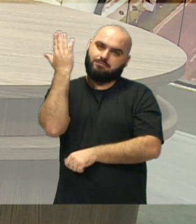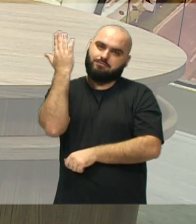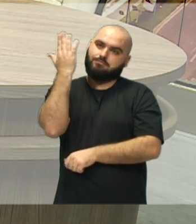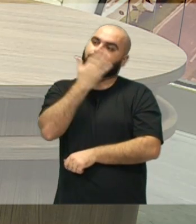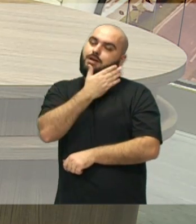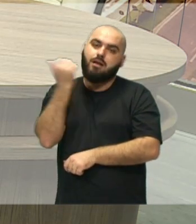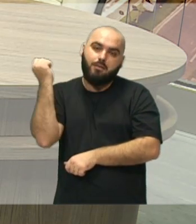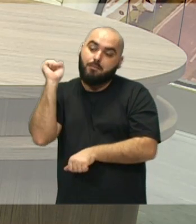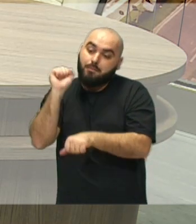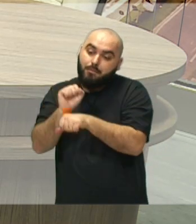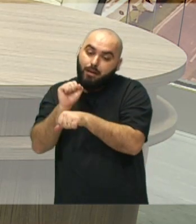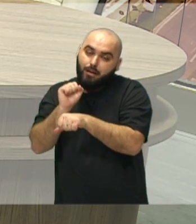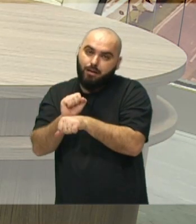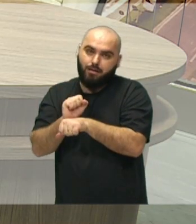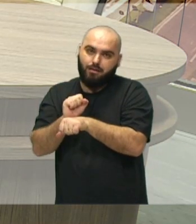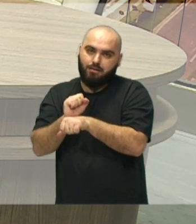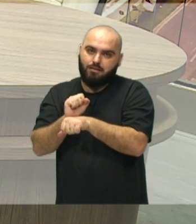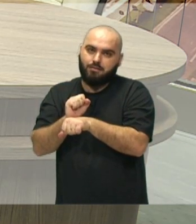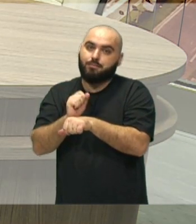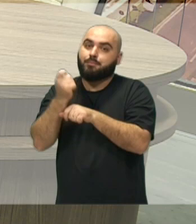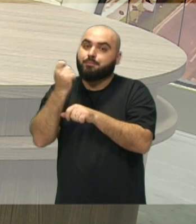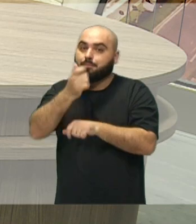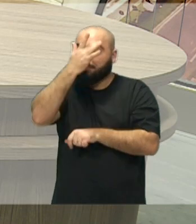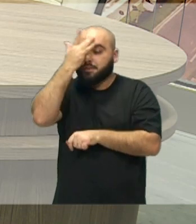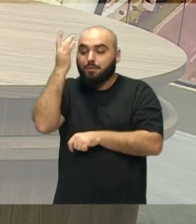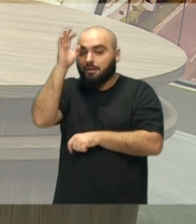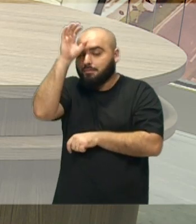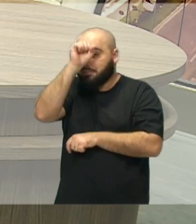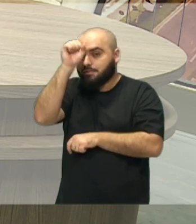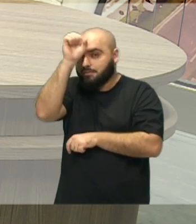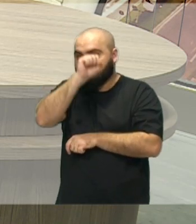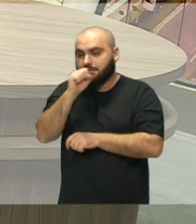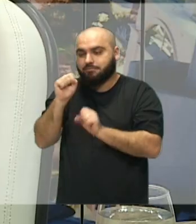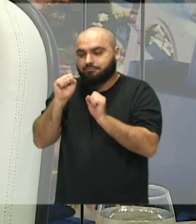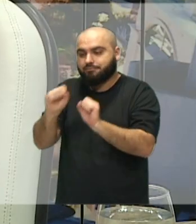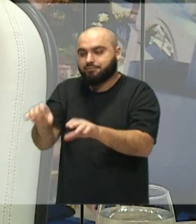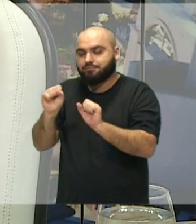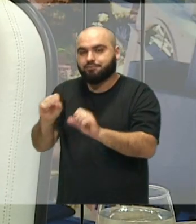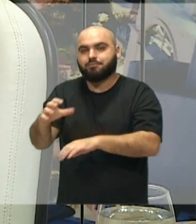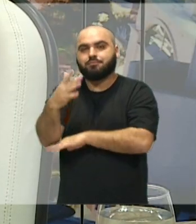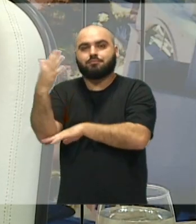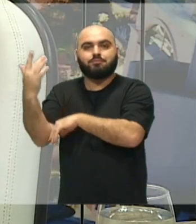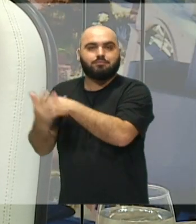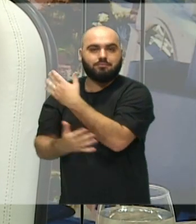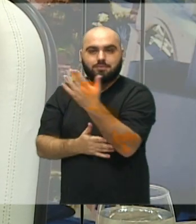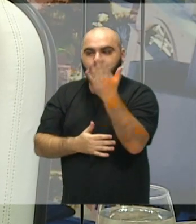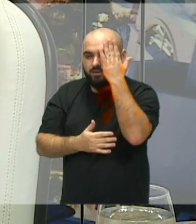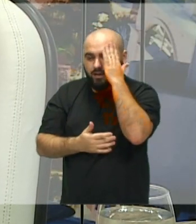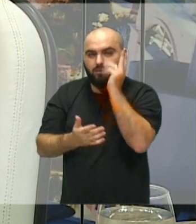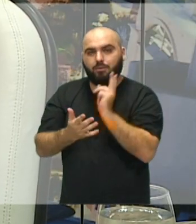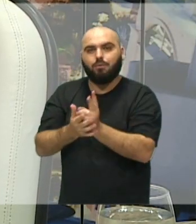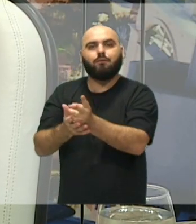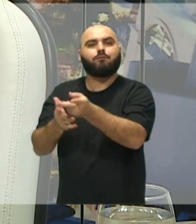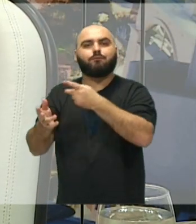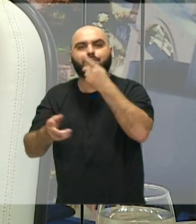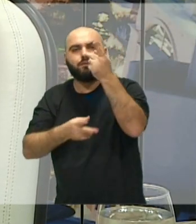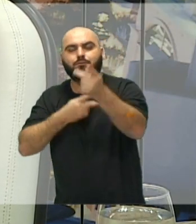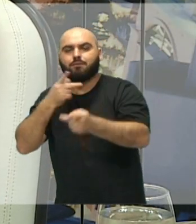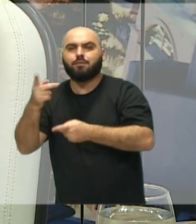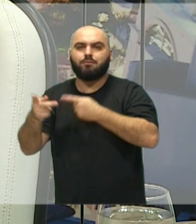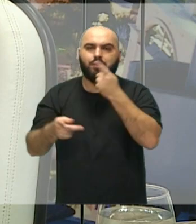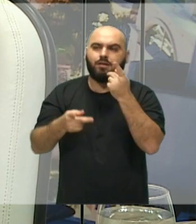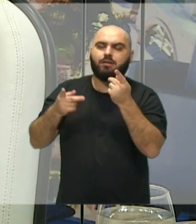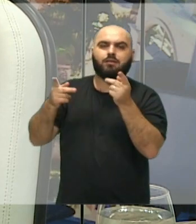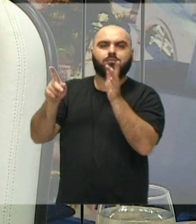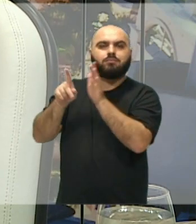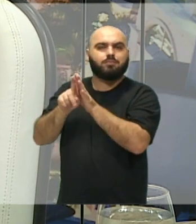forma com que elas lidam com os animais. Na hora que eu acho que é a educação ambiental, a gente continuar falando, levando essa mensagem. A hora que